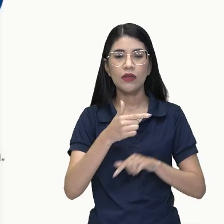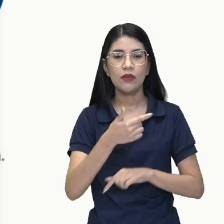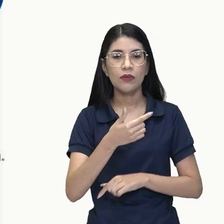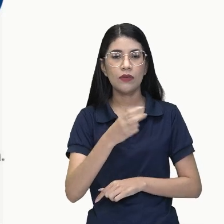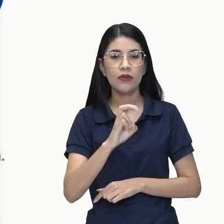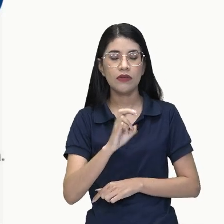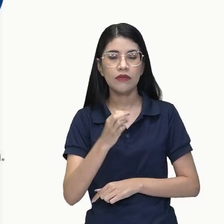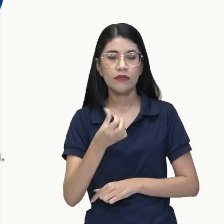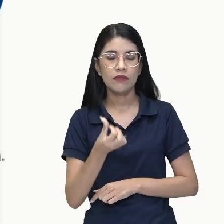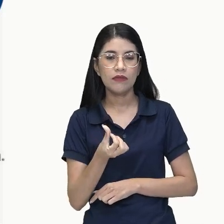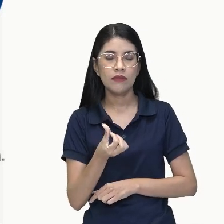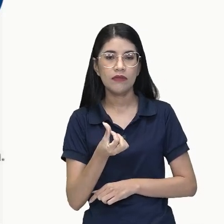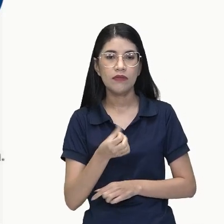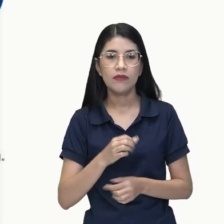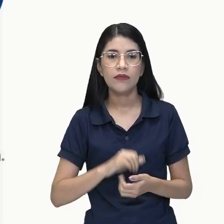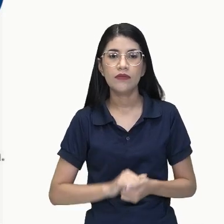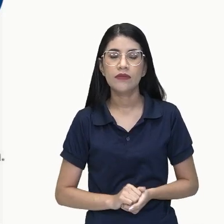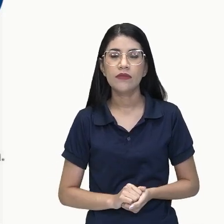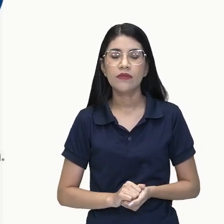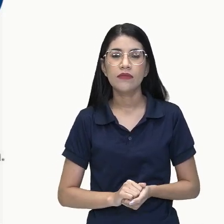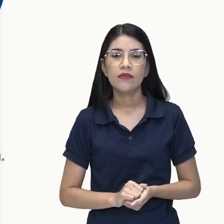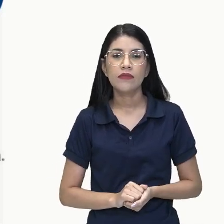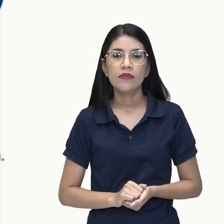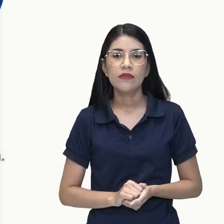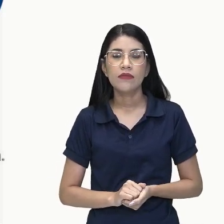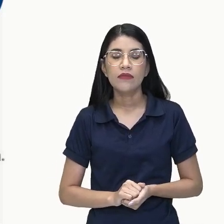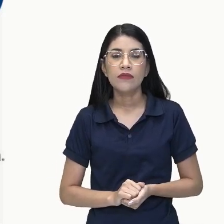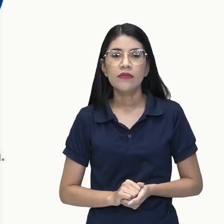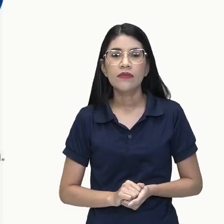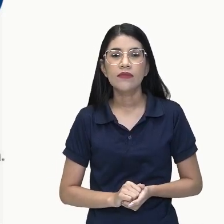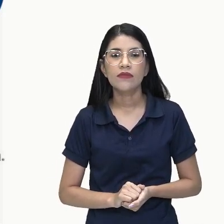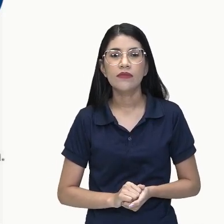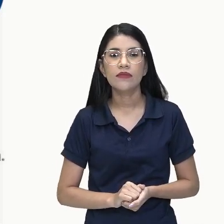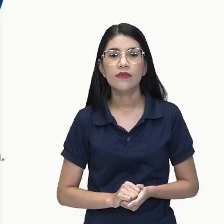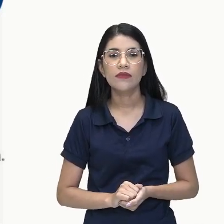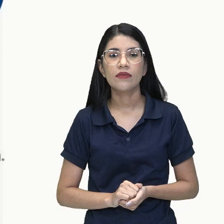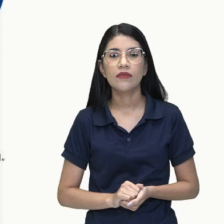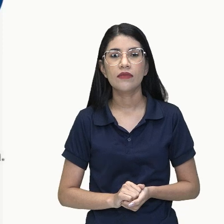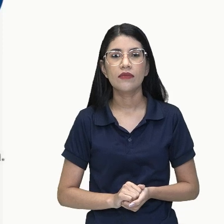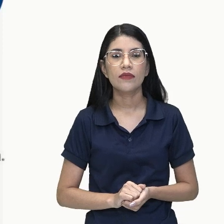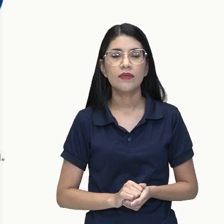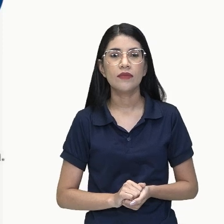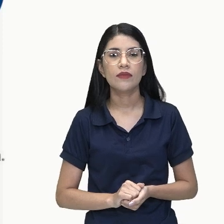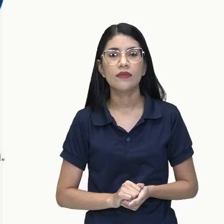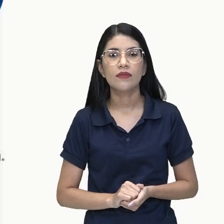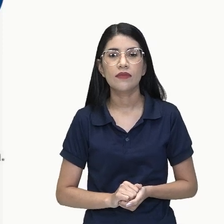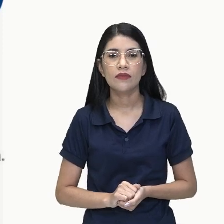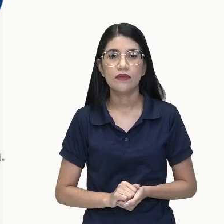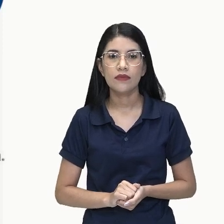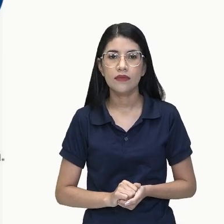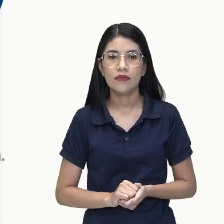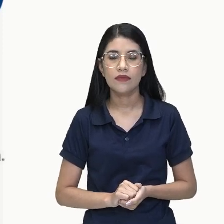256. Ok? Esse é o valor do delta. 256, que é um quadrado perfeito,